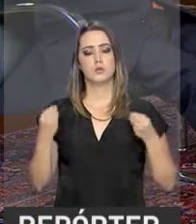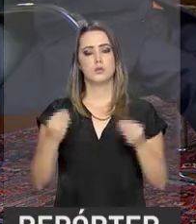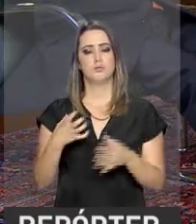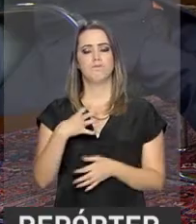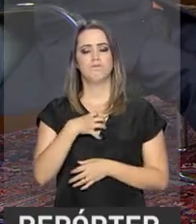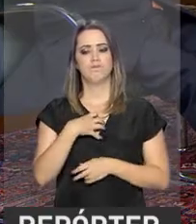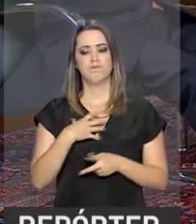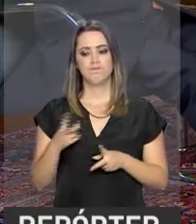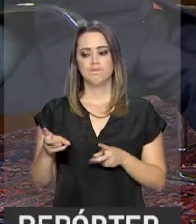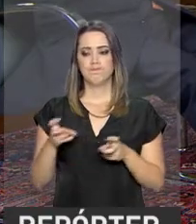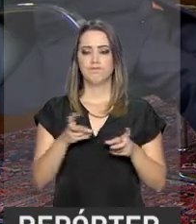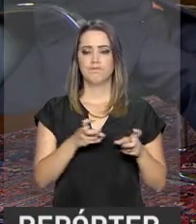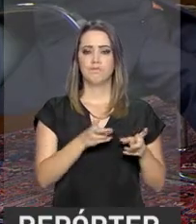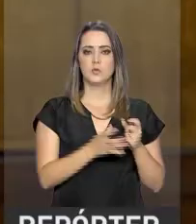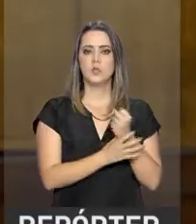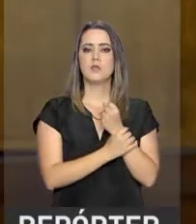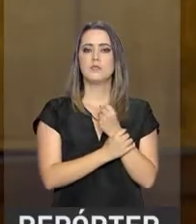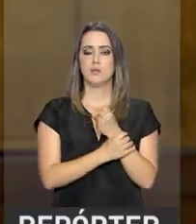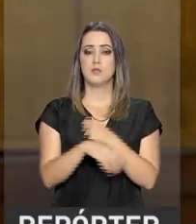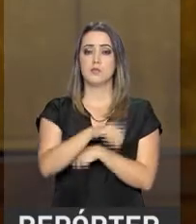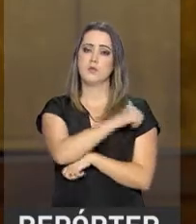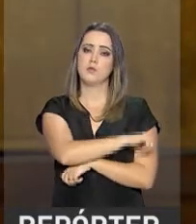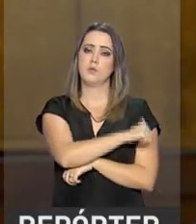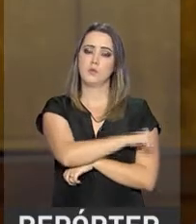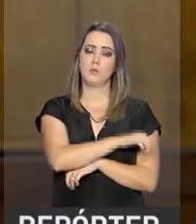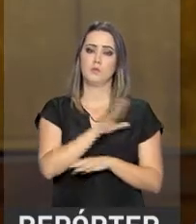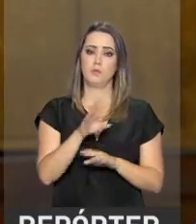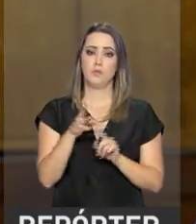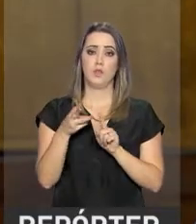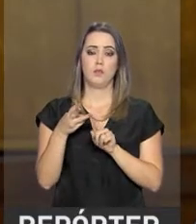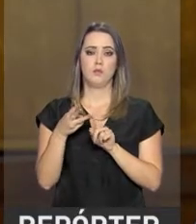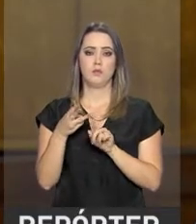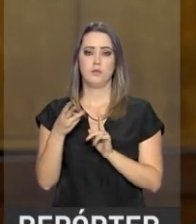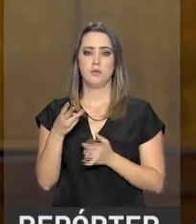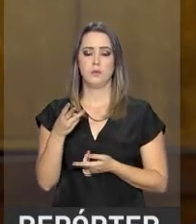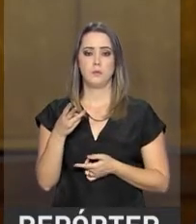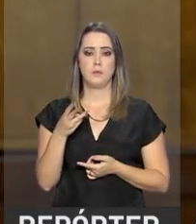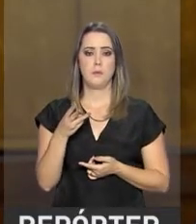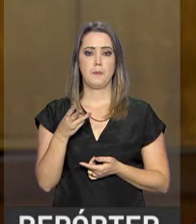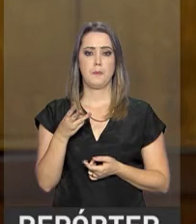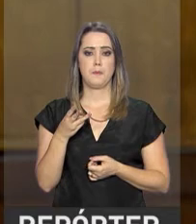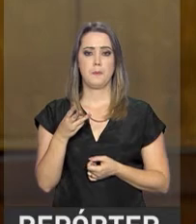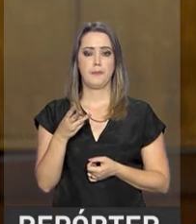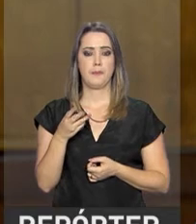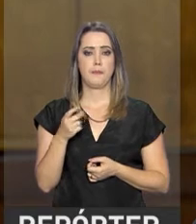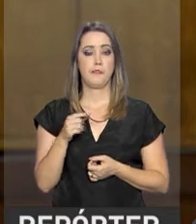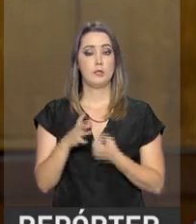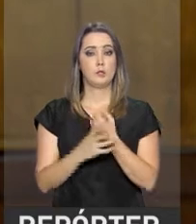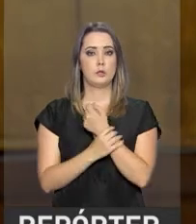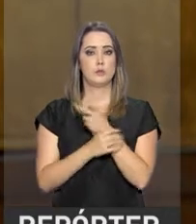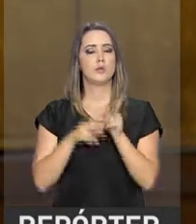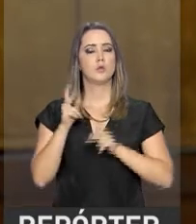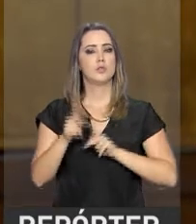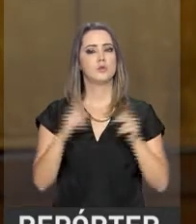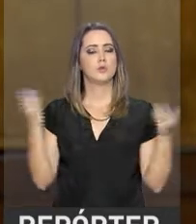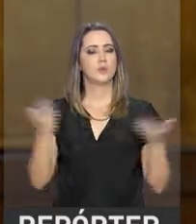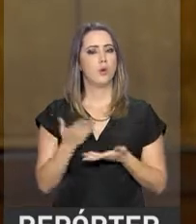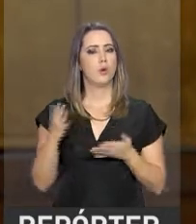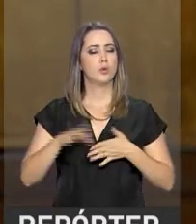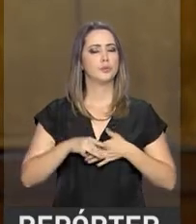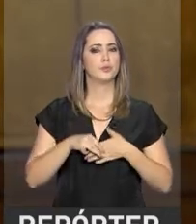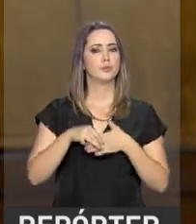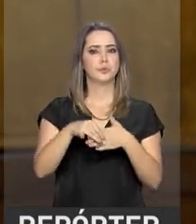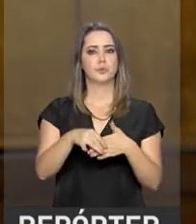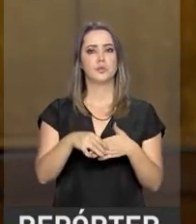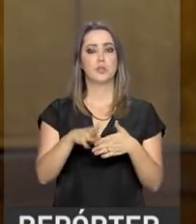sensação de segurança no rio de janeiro o terceiro ponto é que a a segurança pública hoje comandada